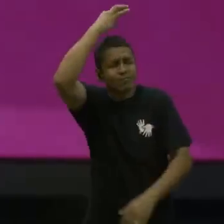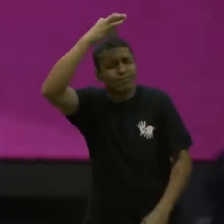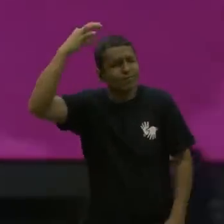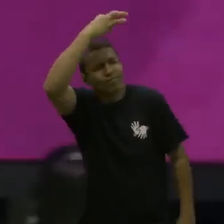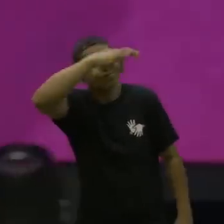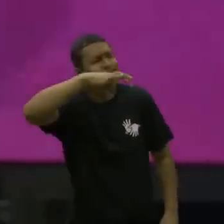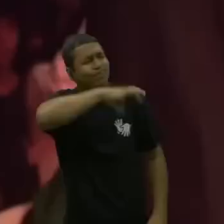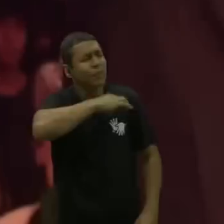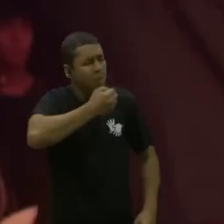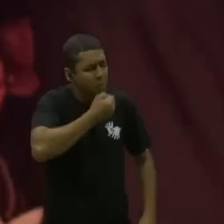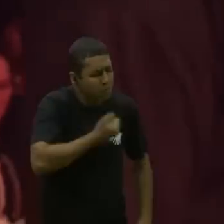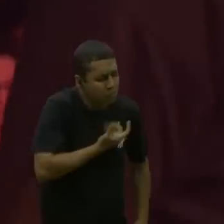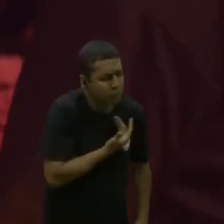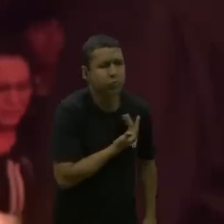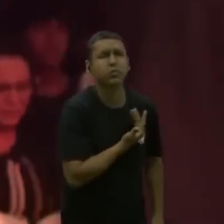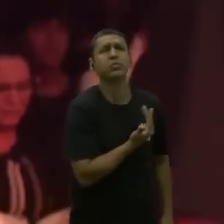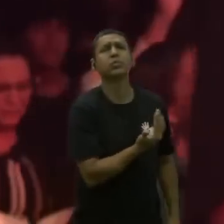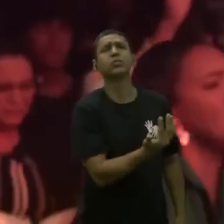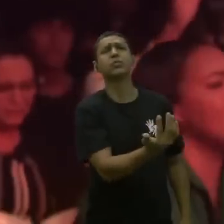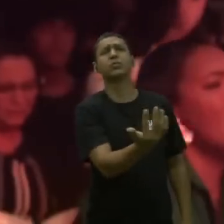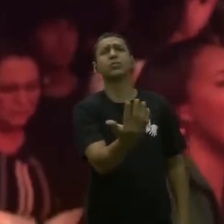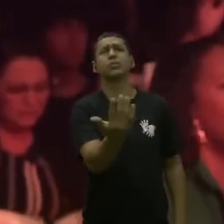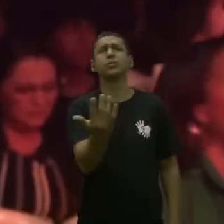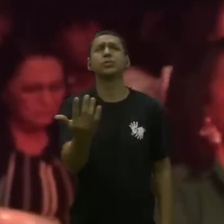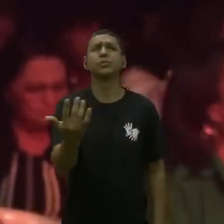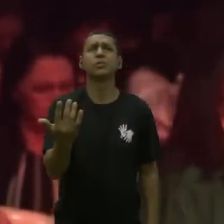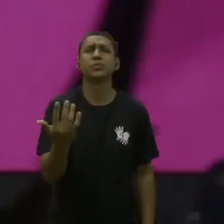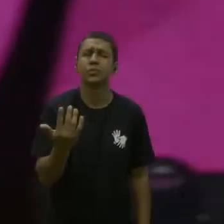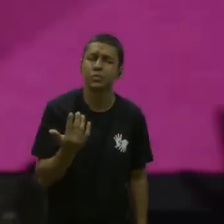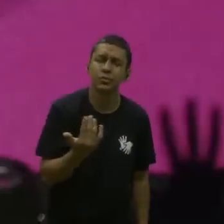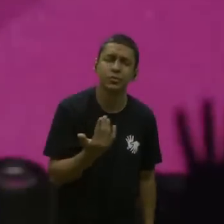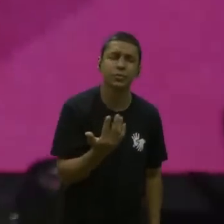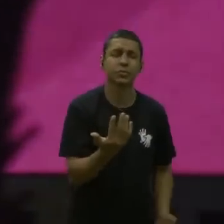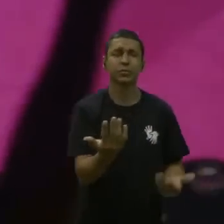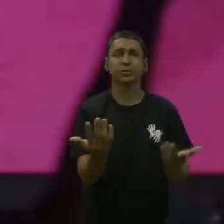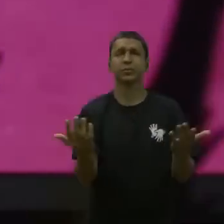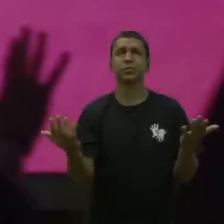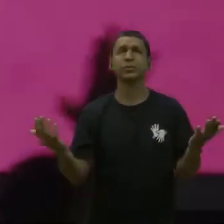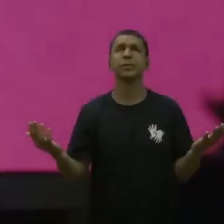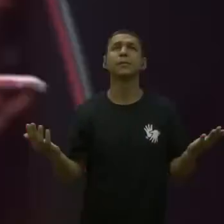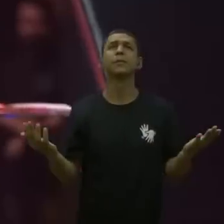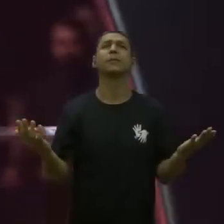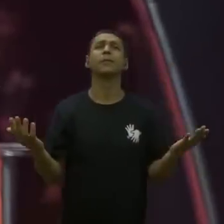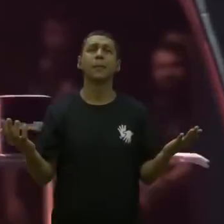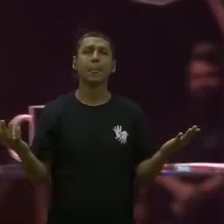em quem não há sombra de variação. Em quem não há sombra de